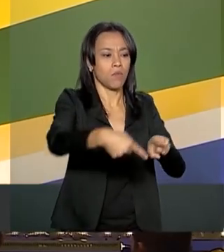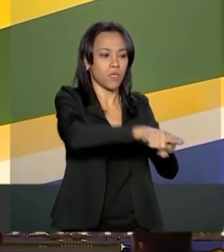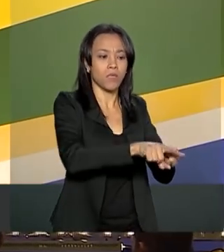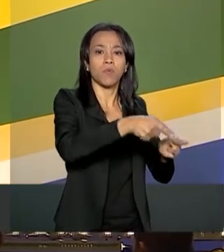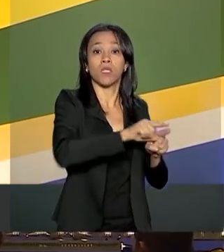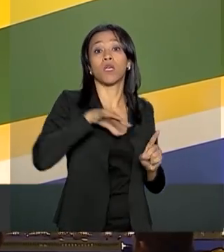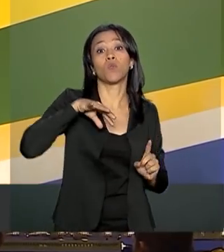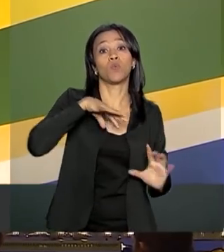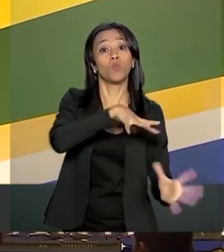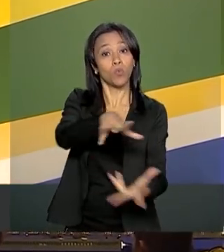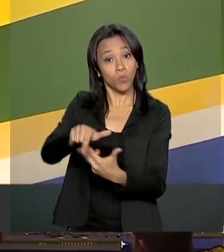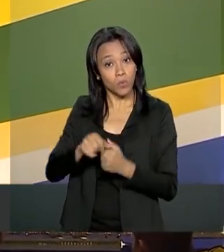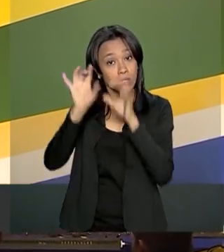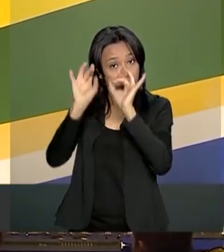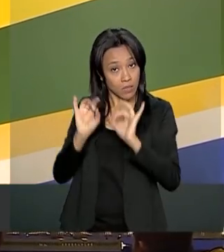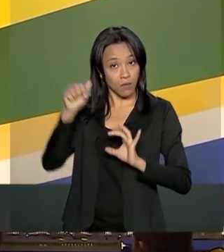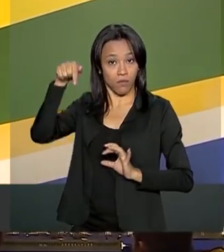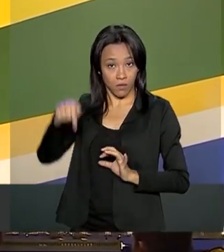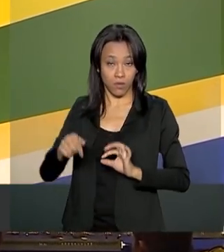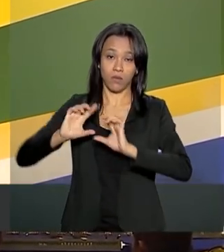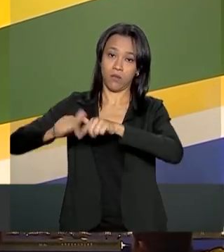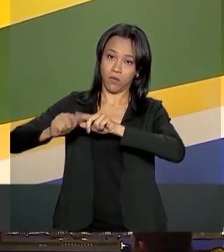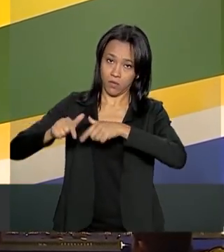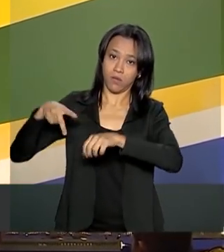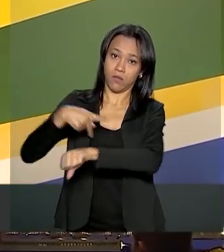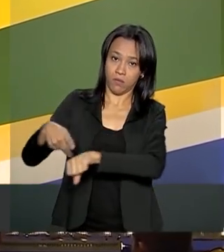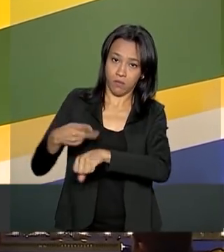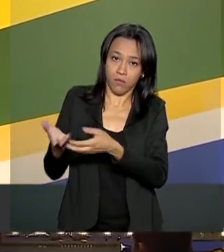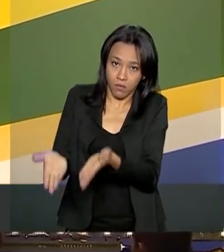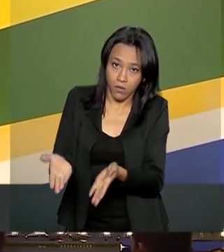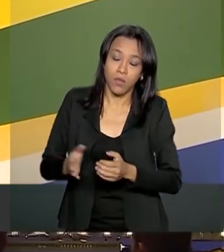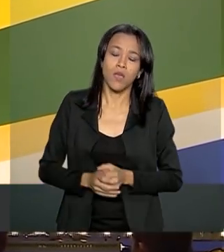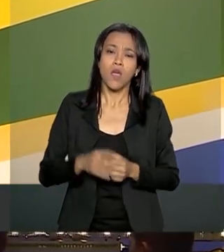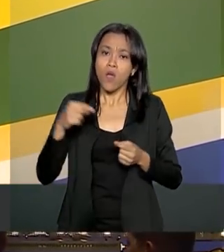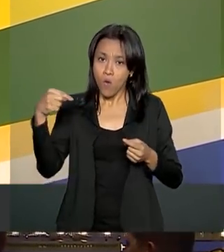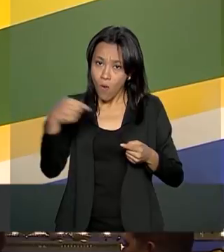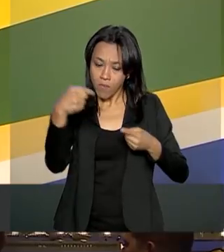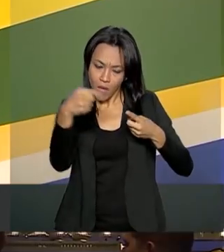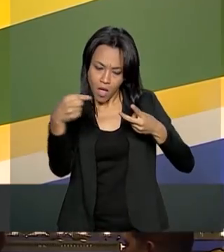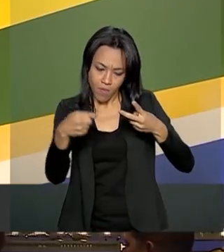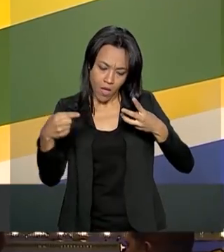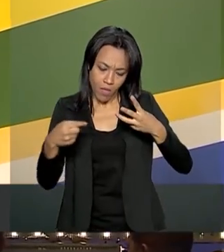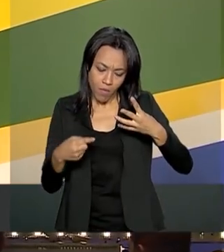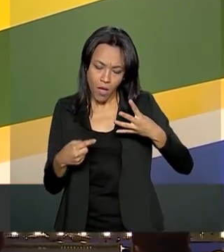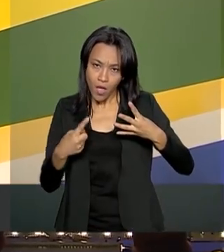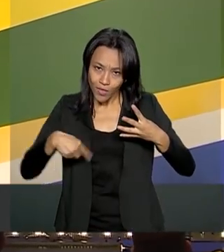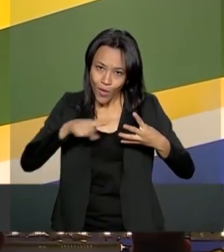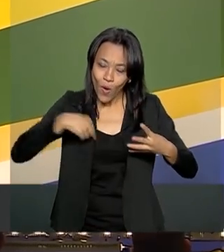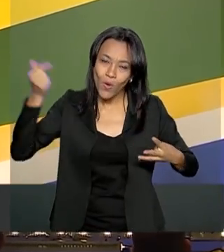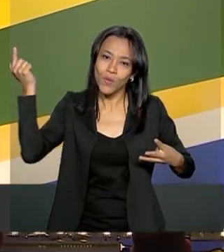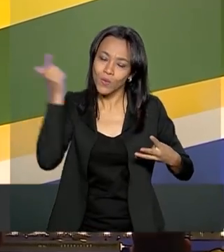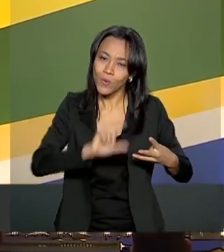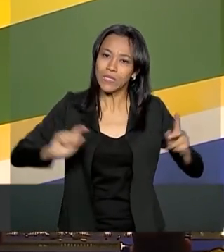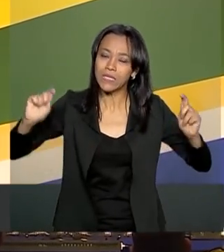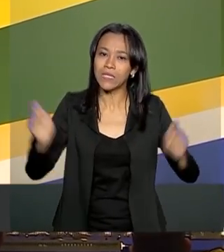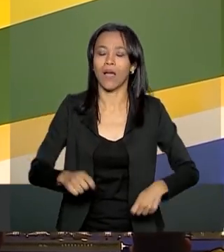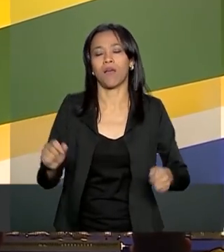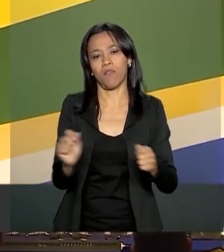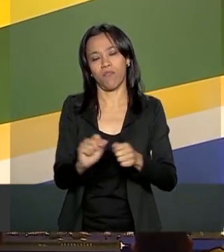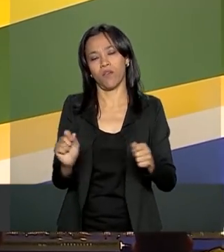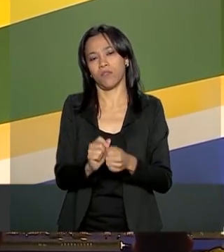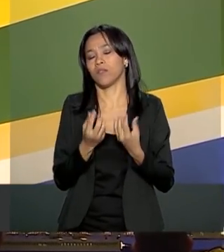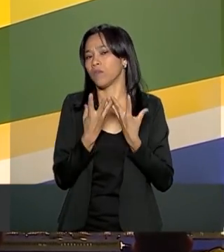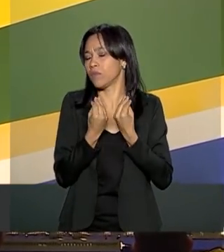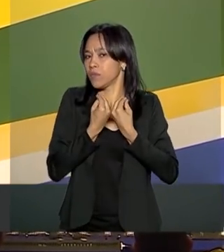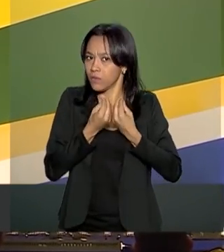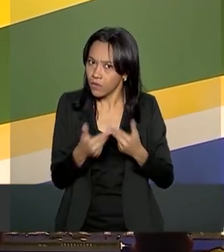em especial aqui em Israel. Com essas medidas, nós podemos fazer muita, mas